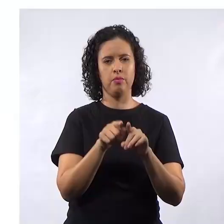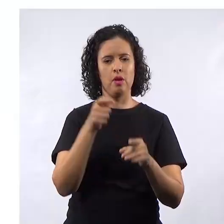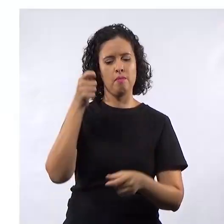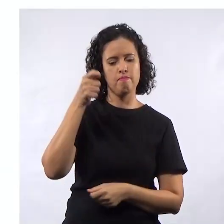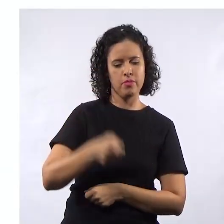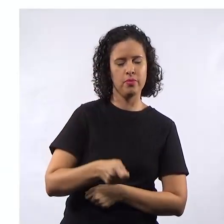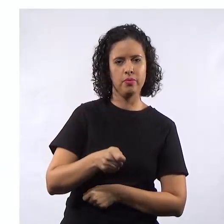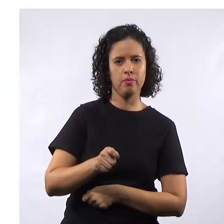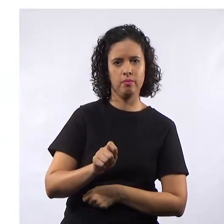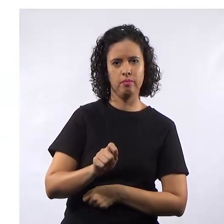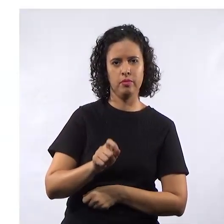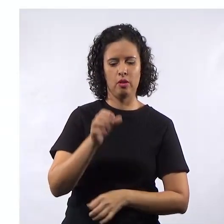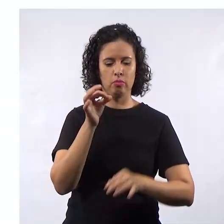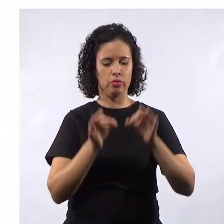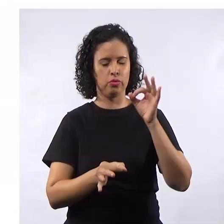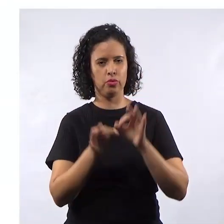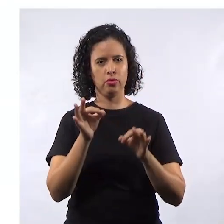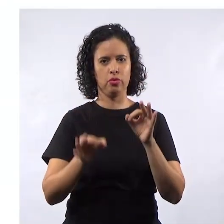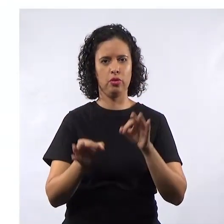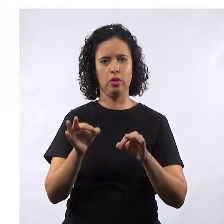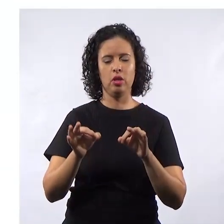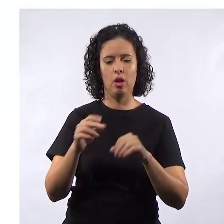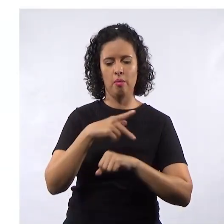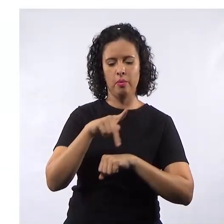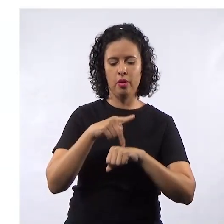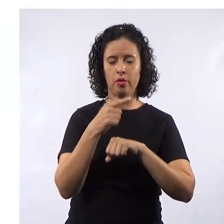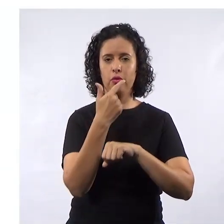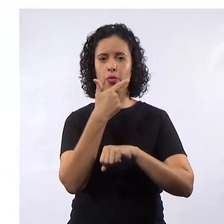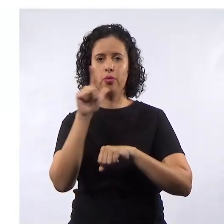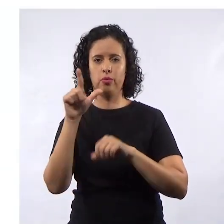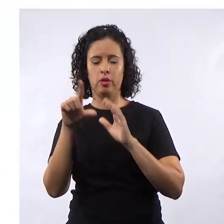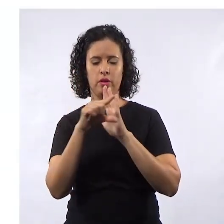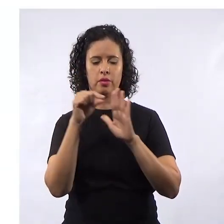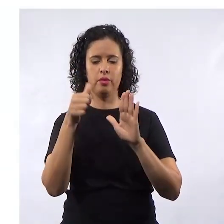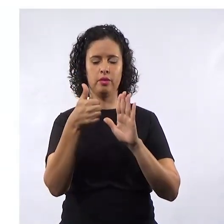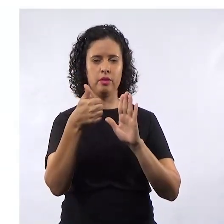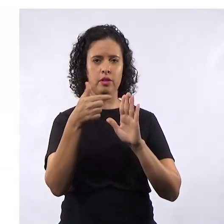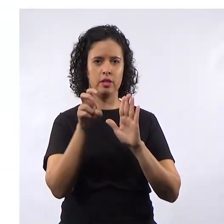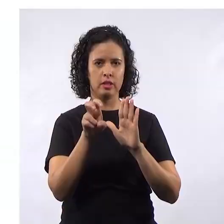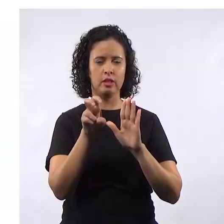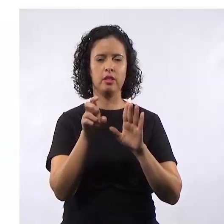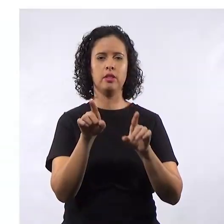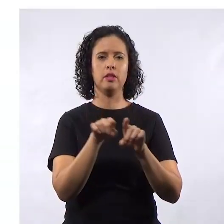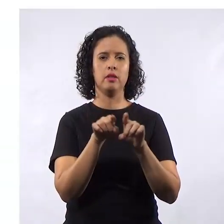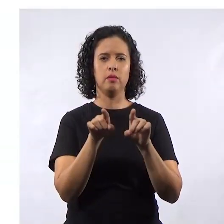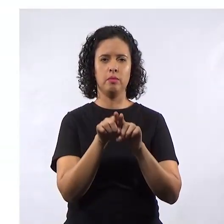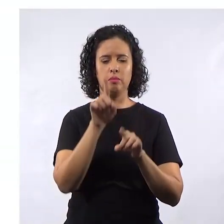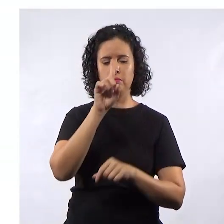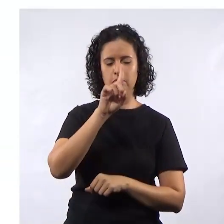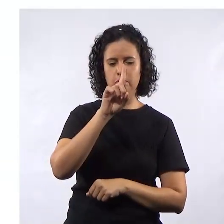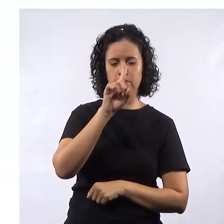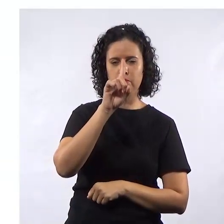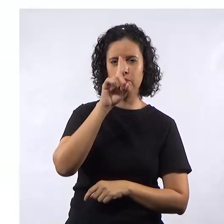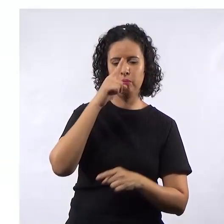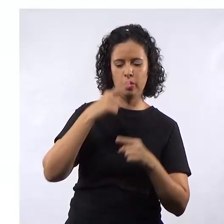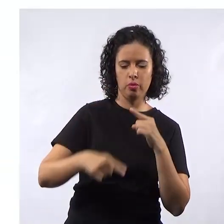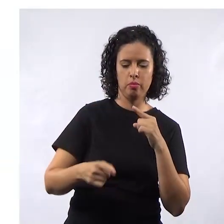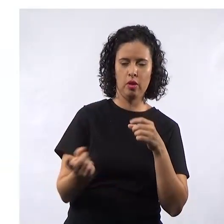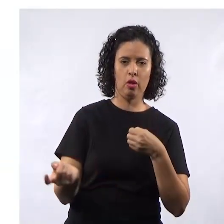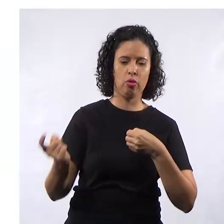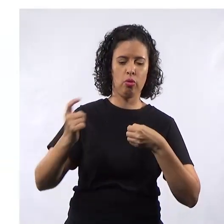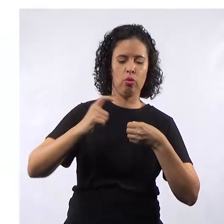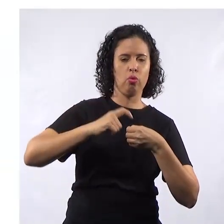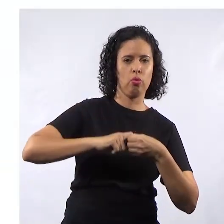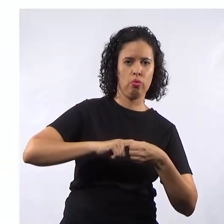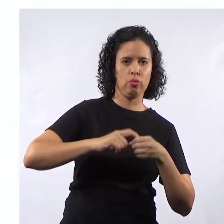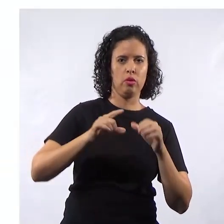da sentença proferida por juiz estrangeiro, no artigo 15. A proibição do retorno, no 16.